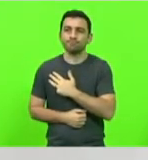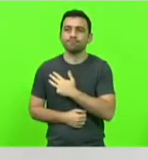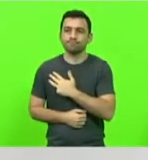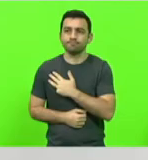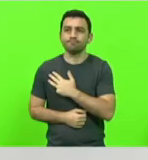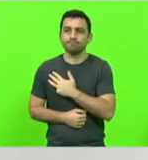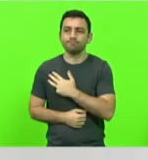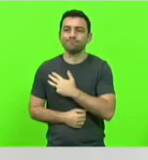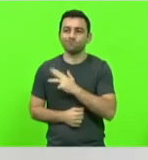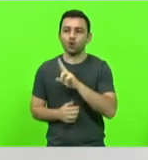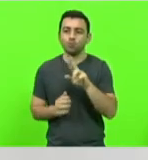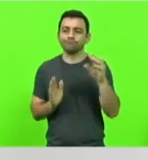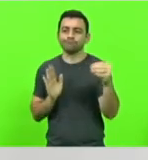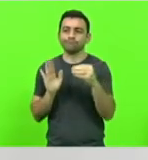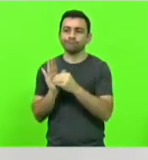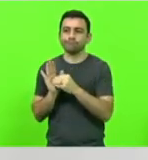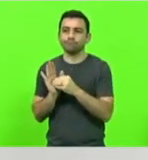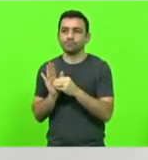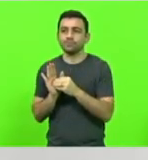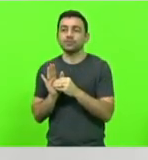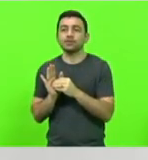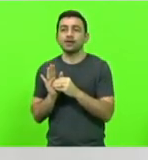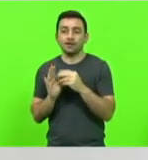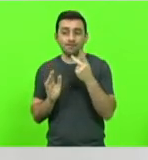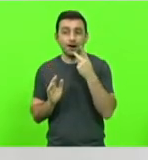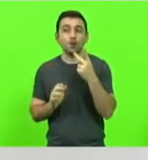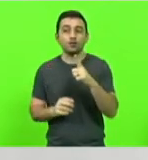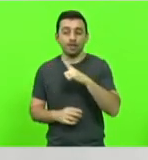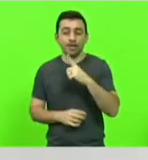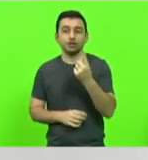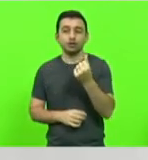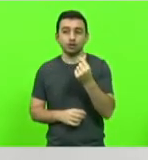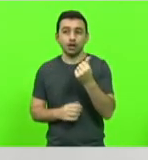Não é à toa que ele disse que teria dinheiro para mais